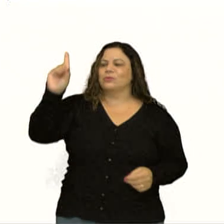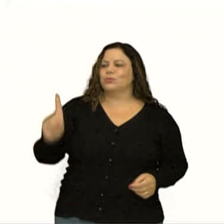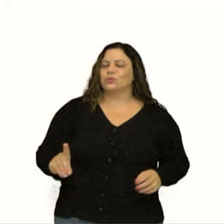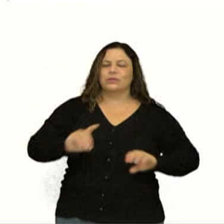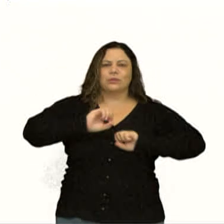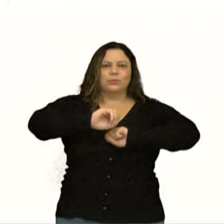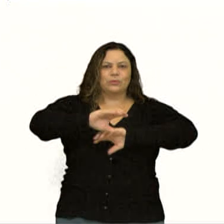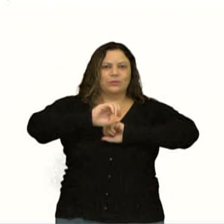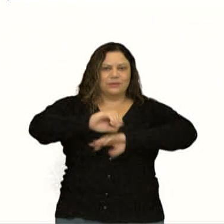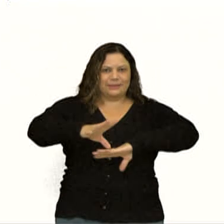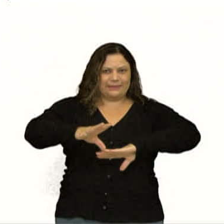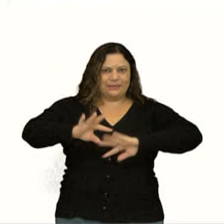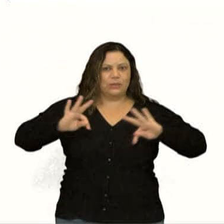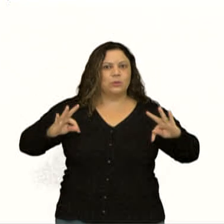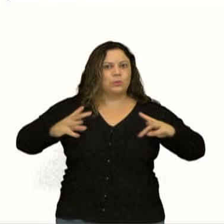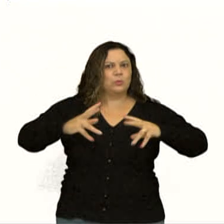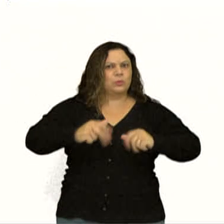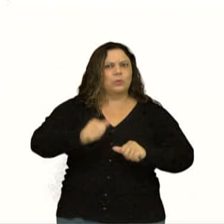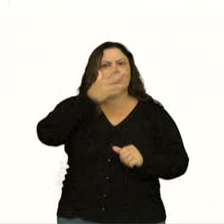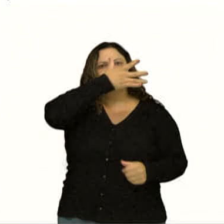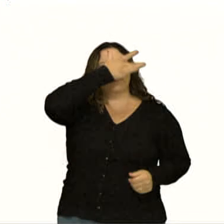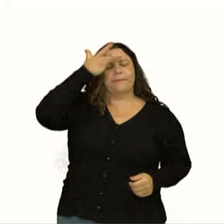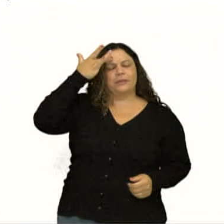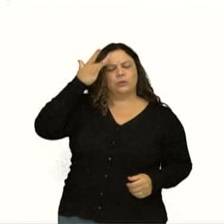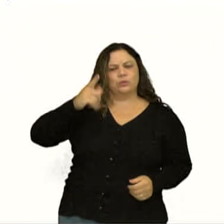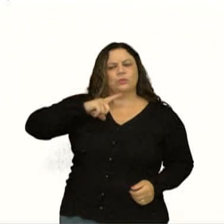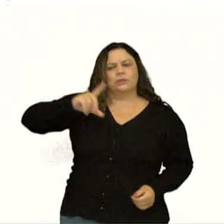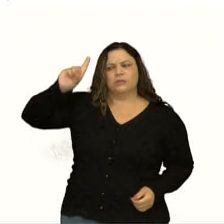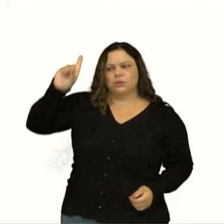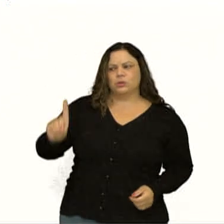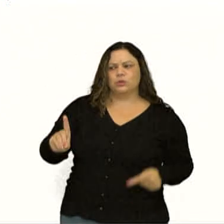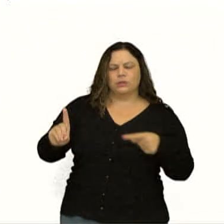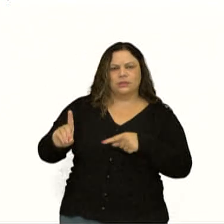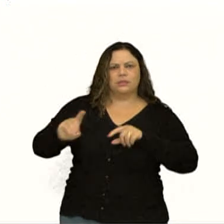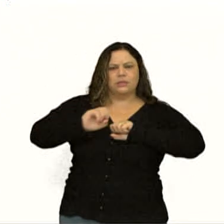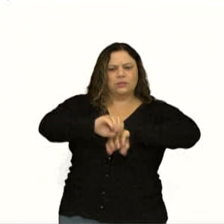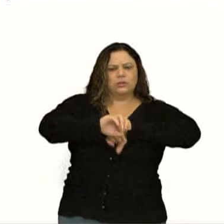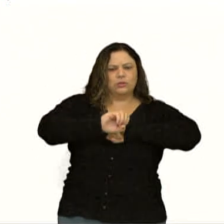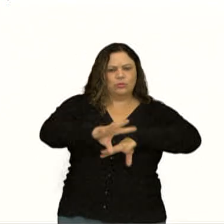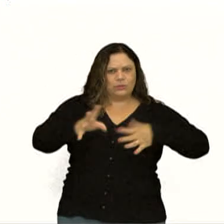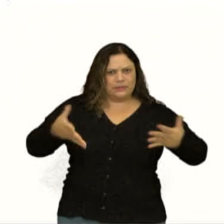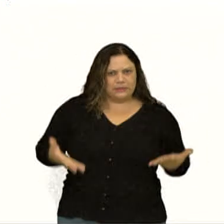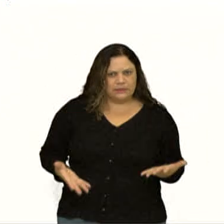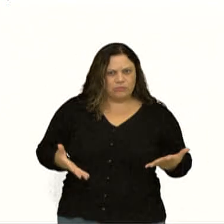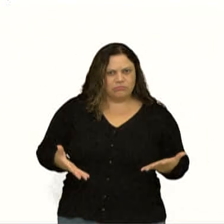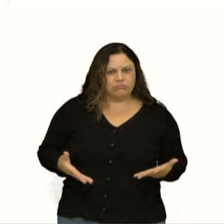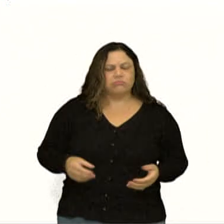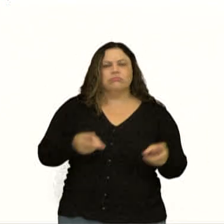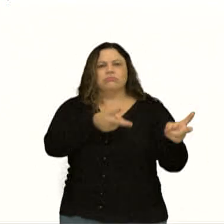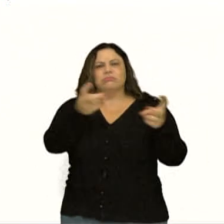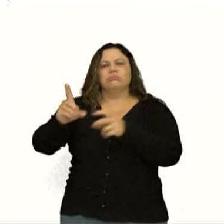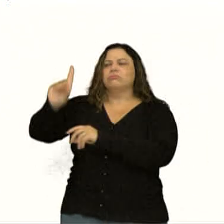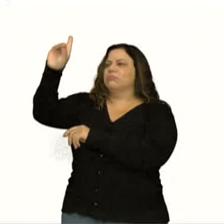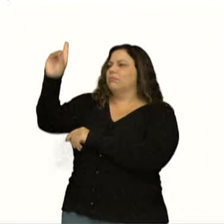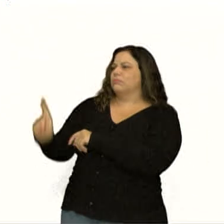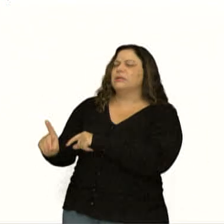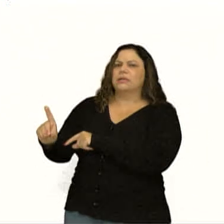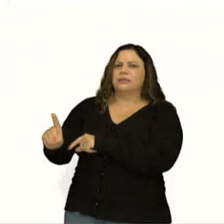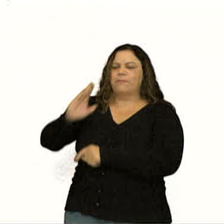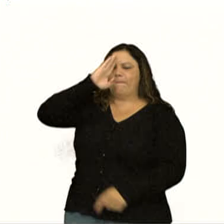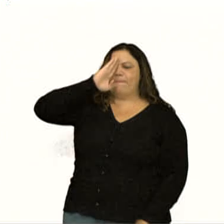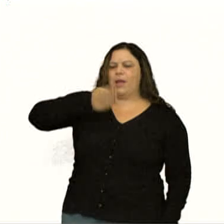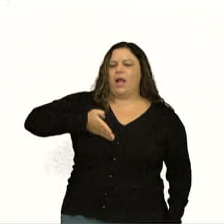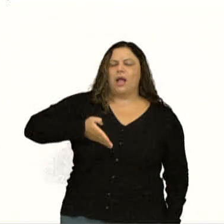educação. Toda pessoa tem direito à educação, perceberam? A declaração começa assim, diretão,